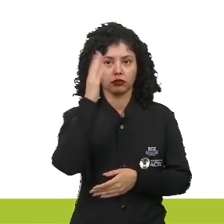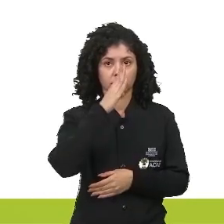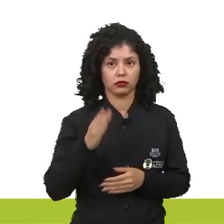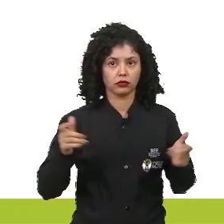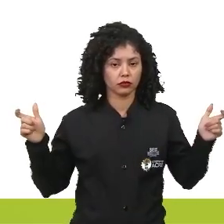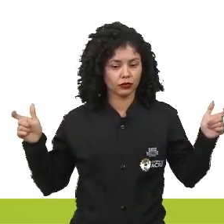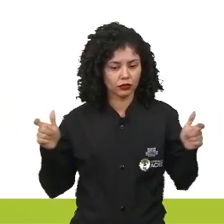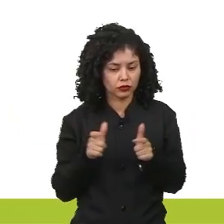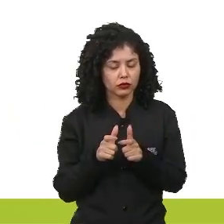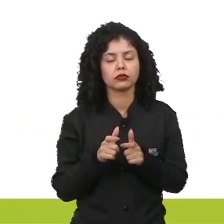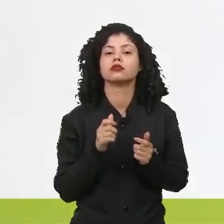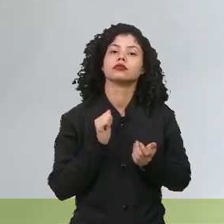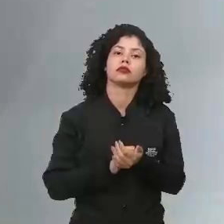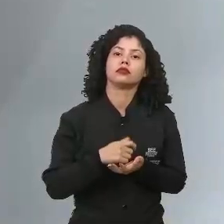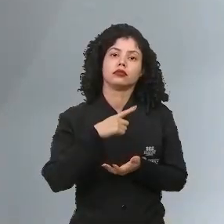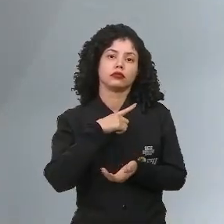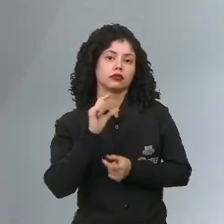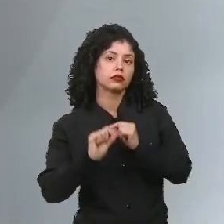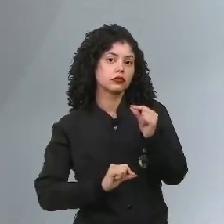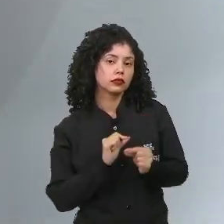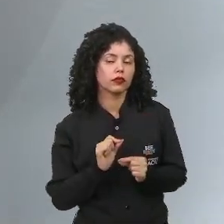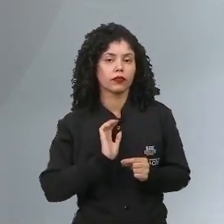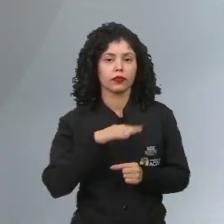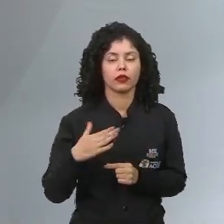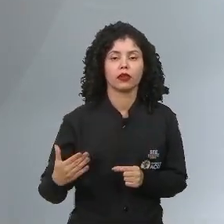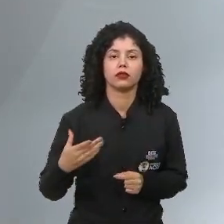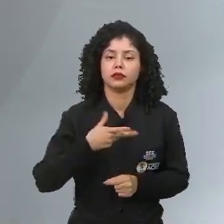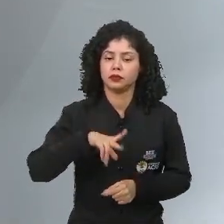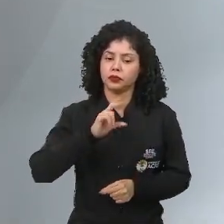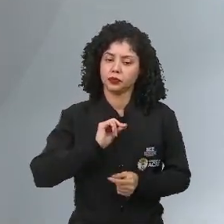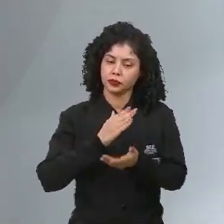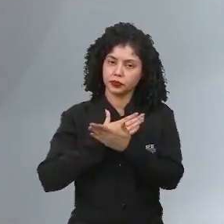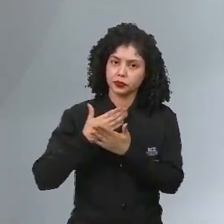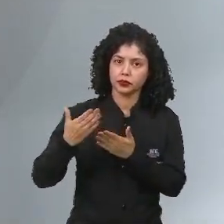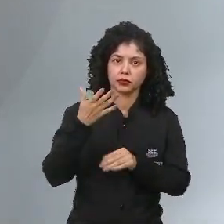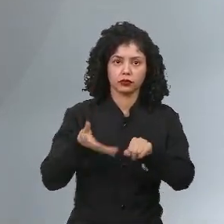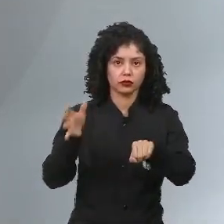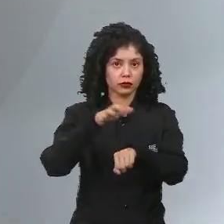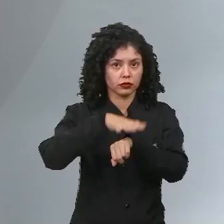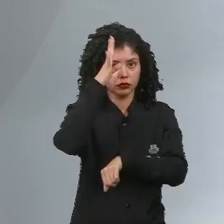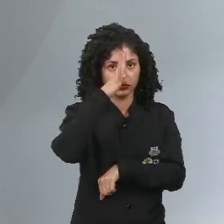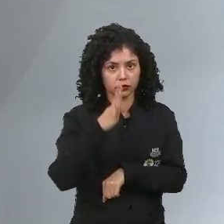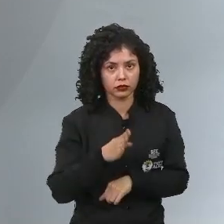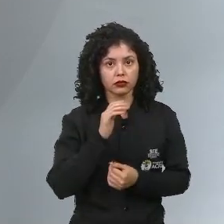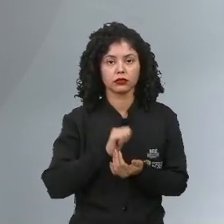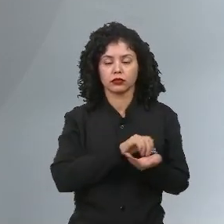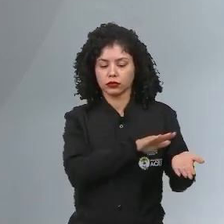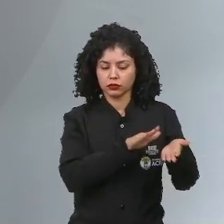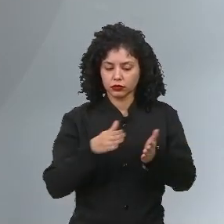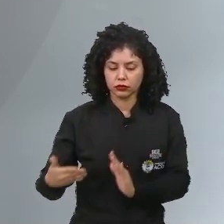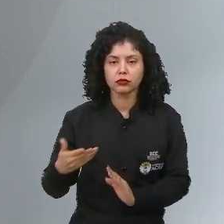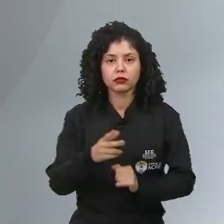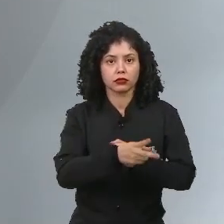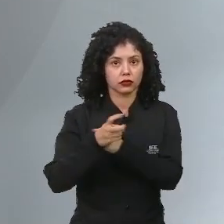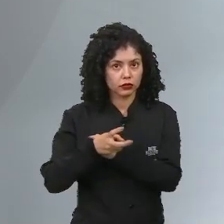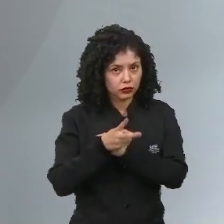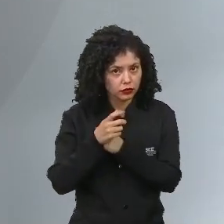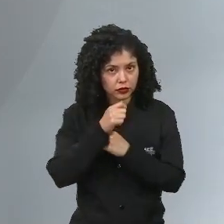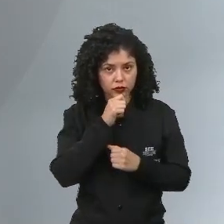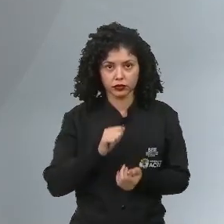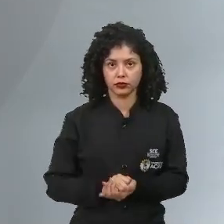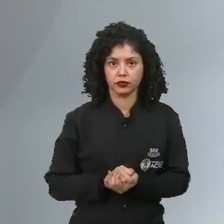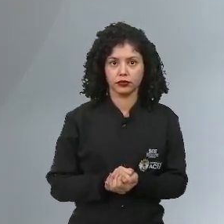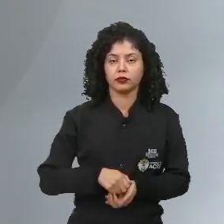diminuir. Para isso, a gente entende o seguinte: quando os portugueses iniciam a colonização do Brasil, eles passam a explorar a